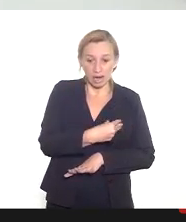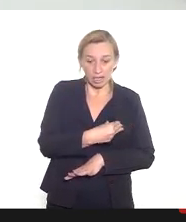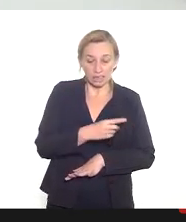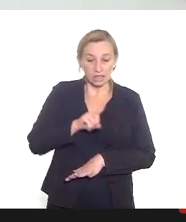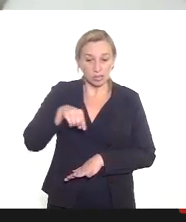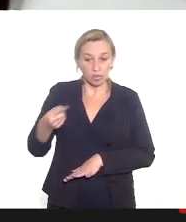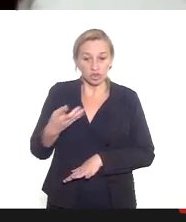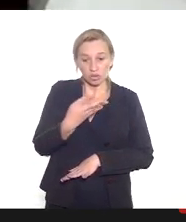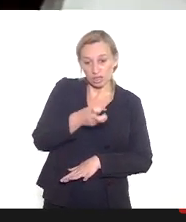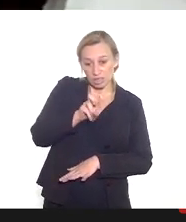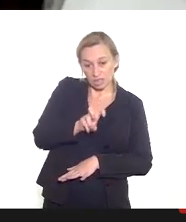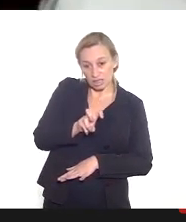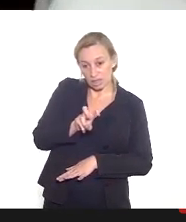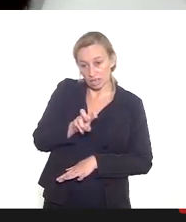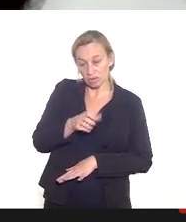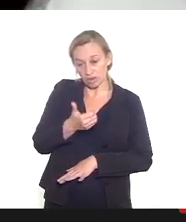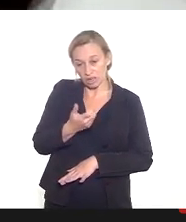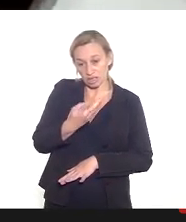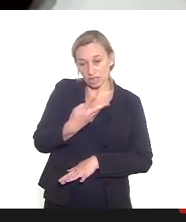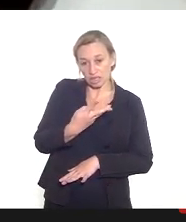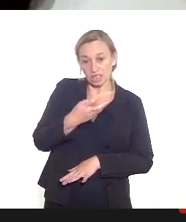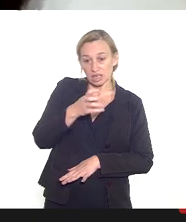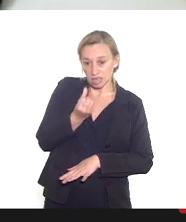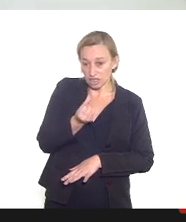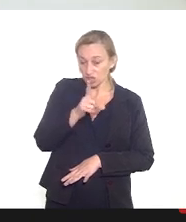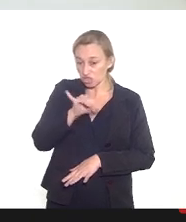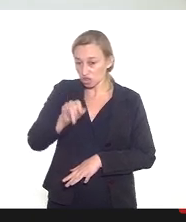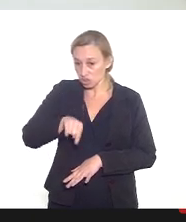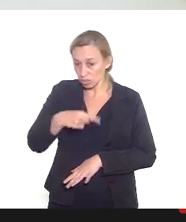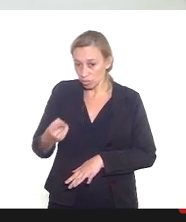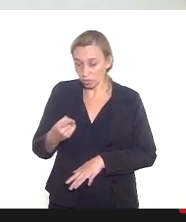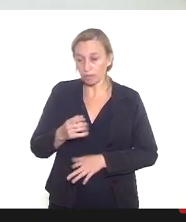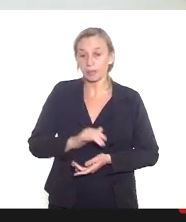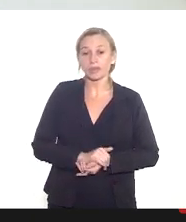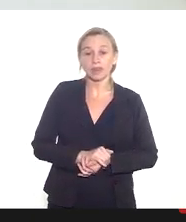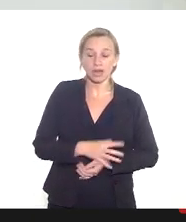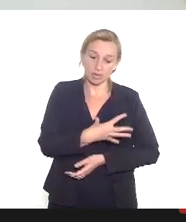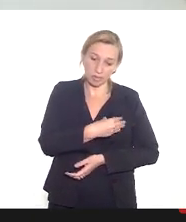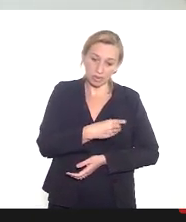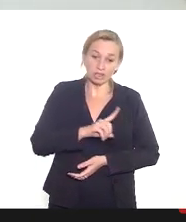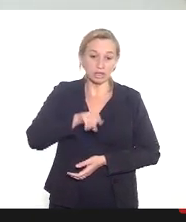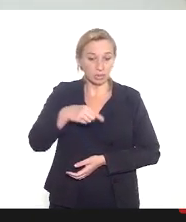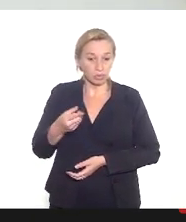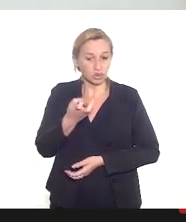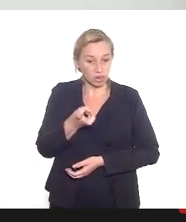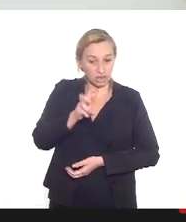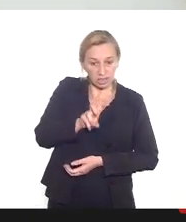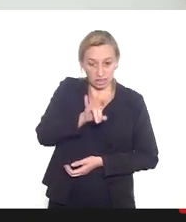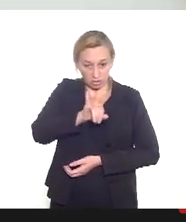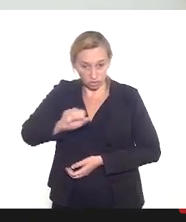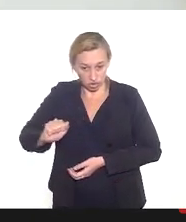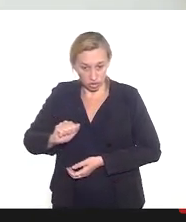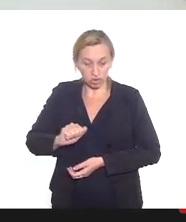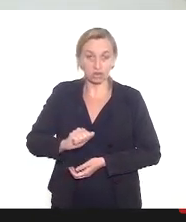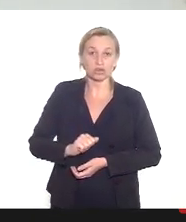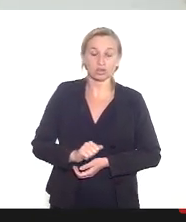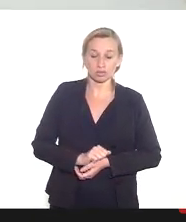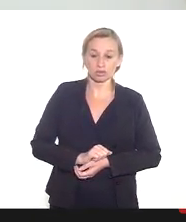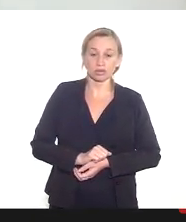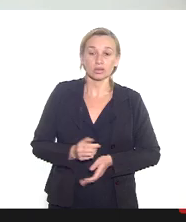né Porque as puérperas a gente está considerando até 45 dias pode pá E aí as lactantes após 45 dias pós-parto